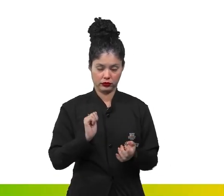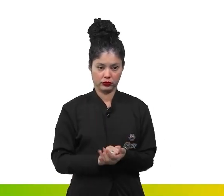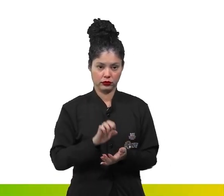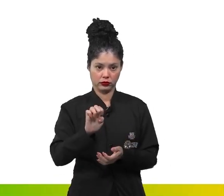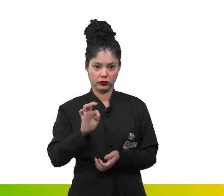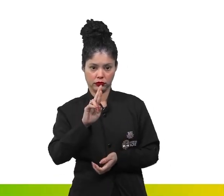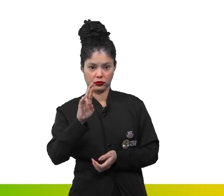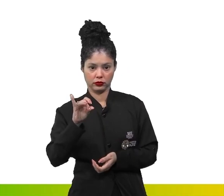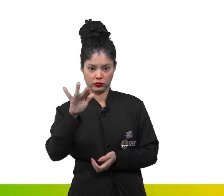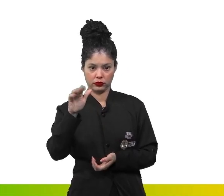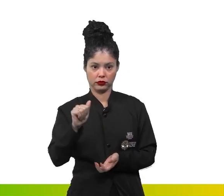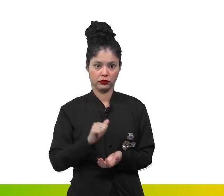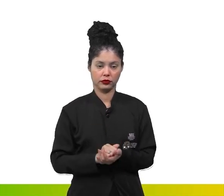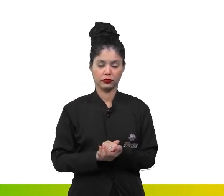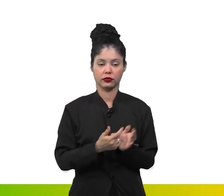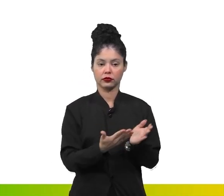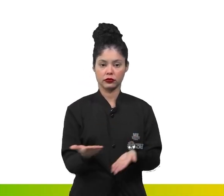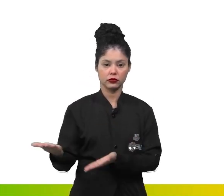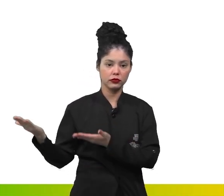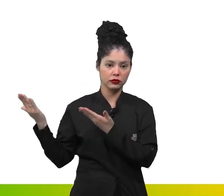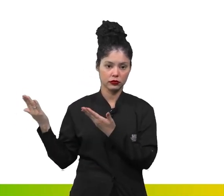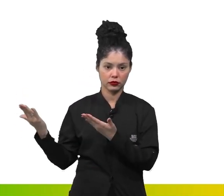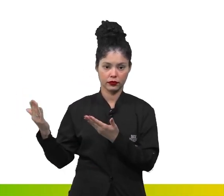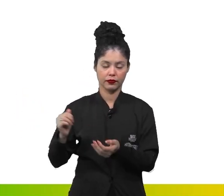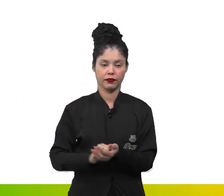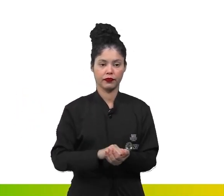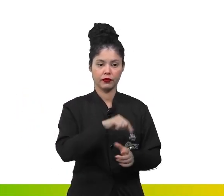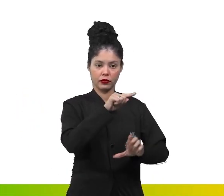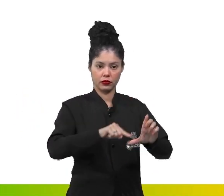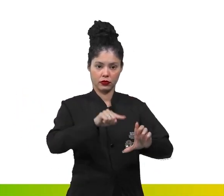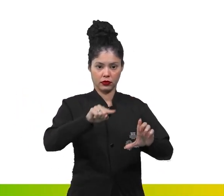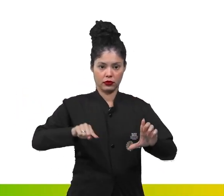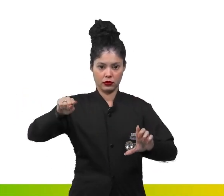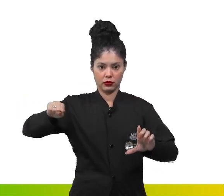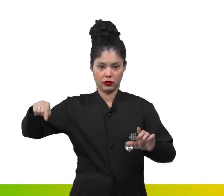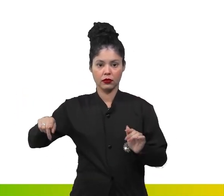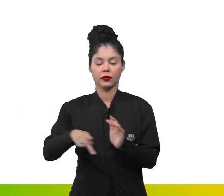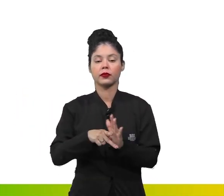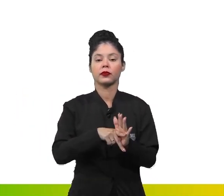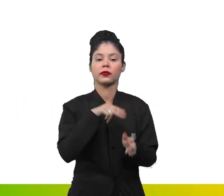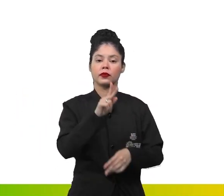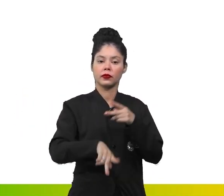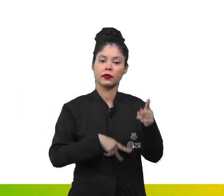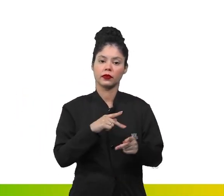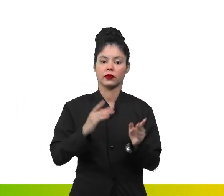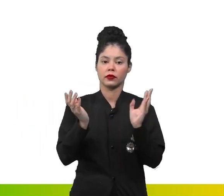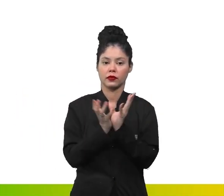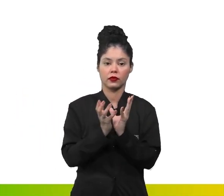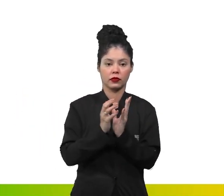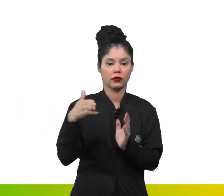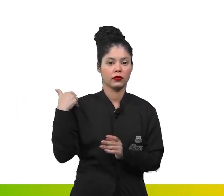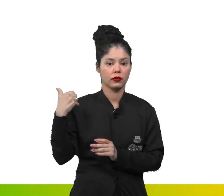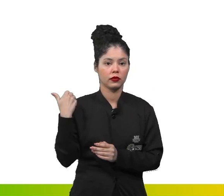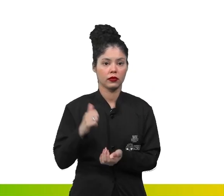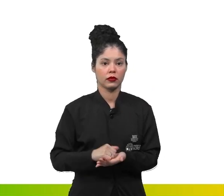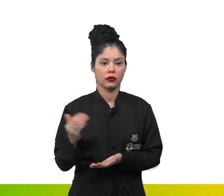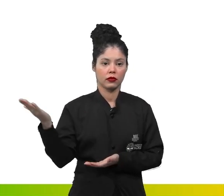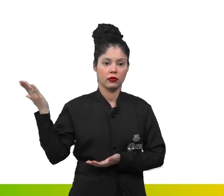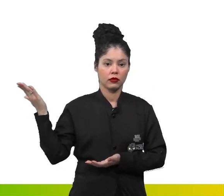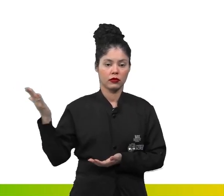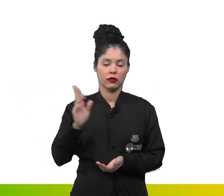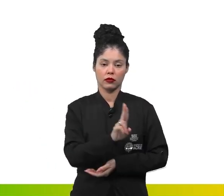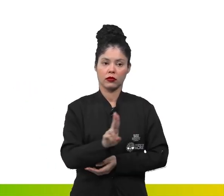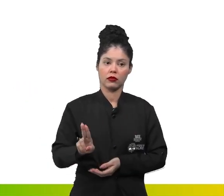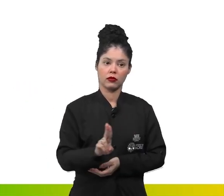trouxe um exemplo de gráfico que representa muito bem a distribuição aí da população por grupos de idade. Esse gráfico